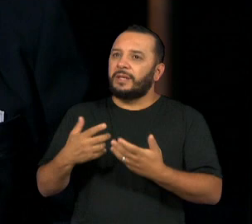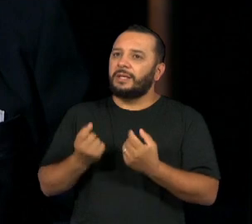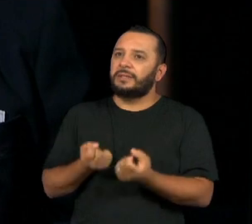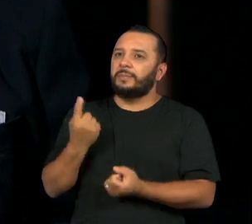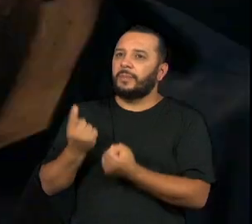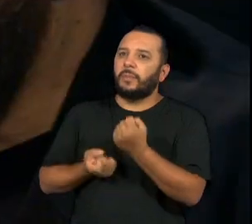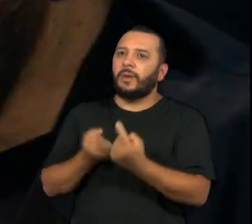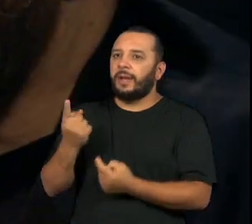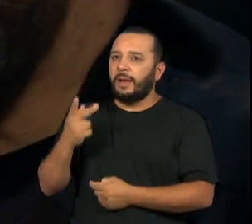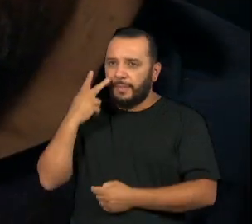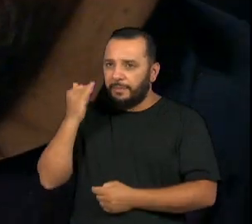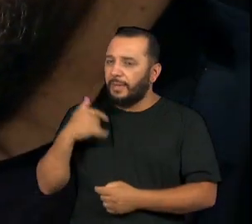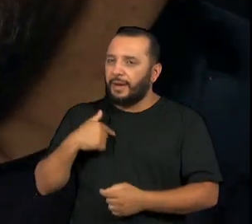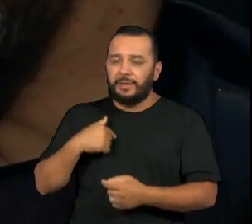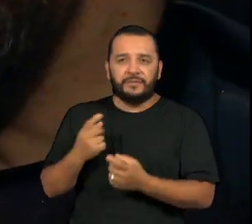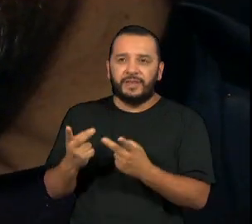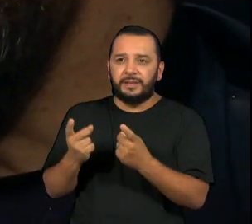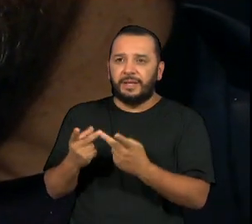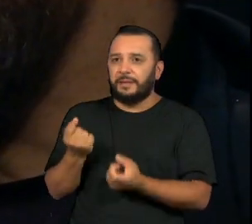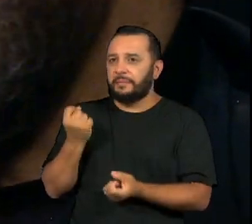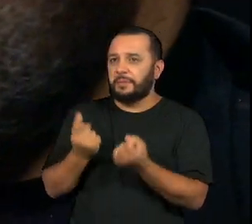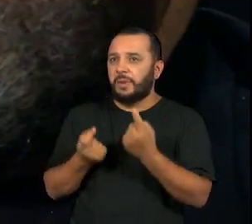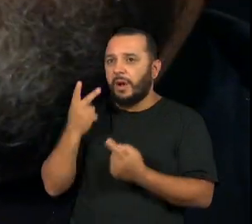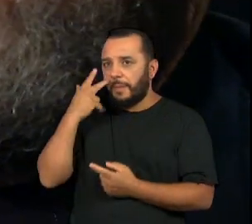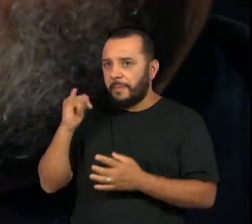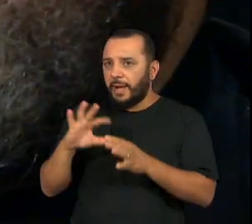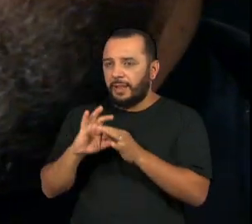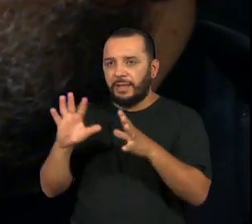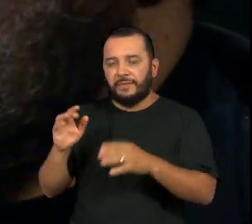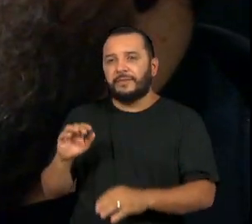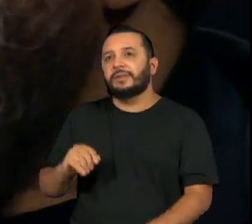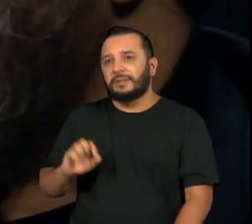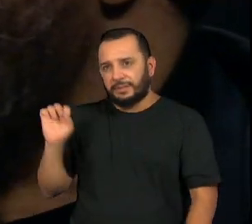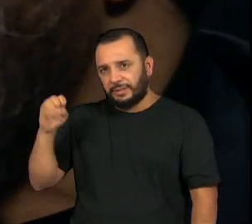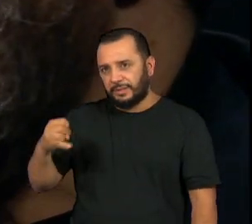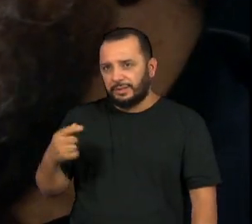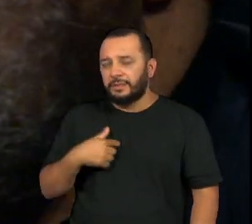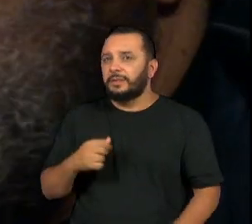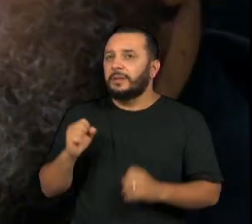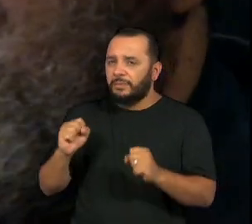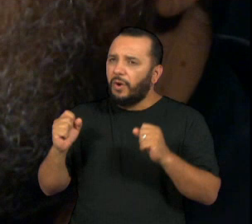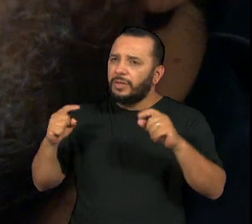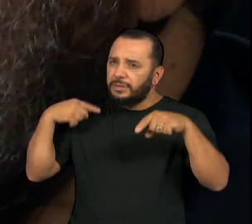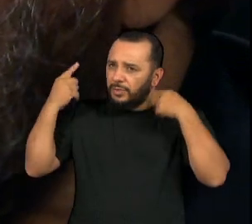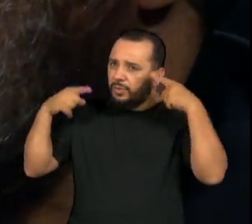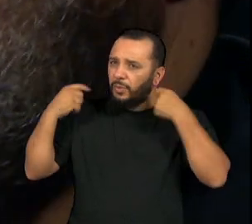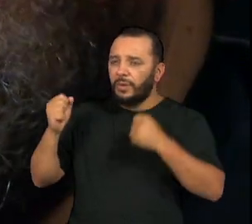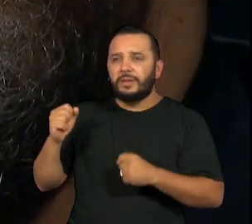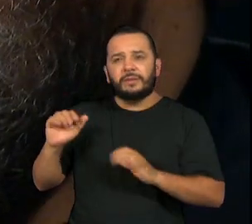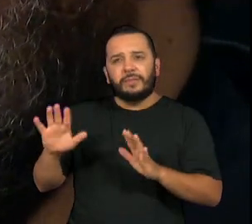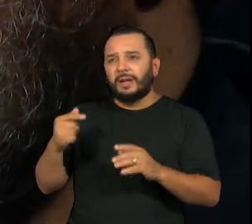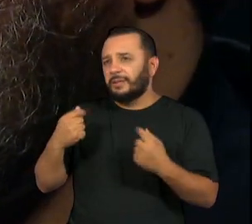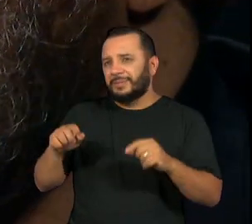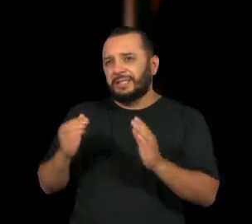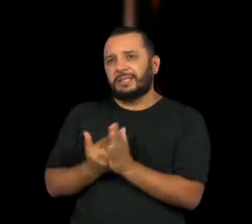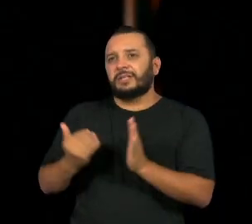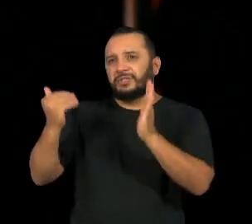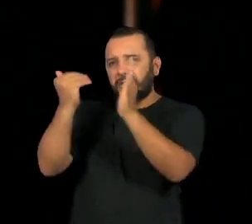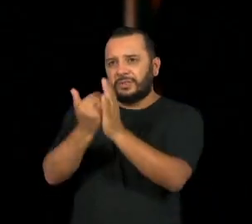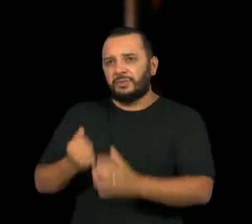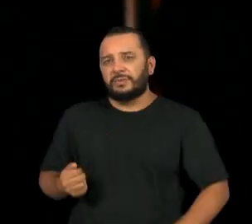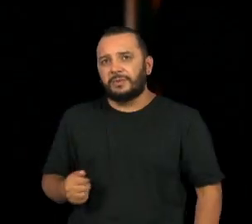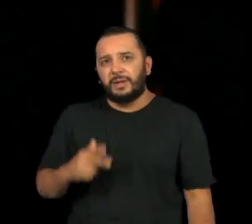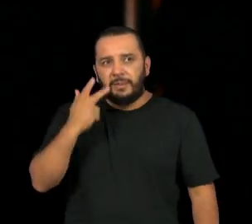Abu deixava. Ele tinha umas ideias tão doidas que eu acho que a gente falou assim, então pode ser doido, mas não precisa ser doido. O seu pai tem